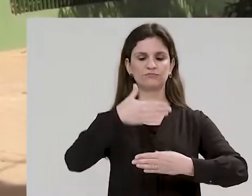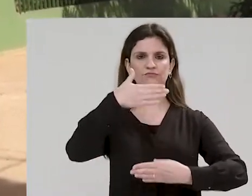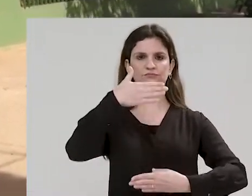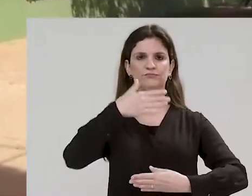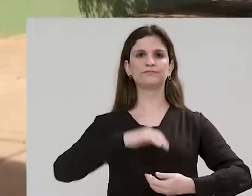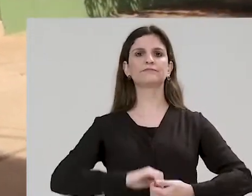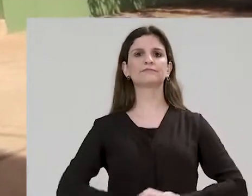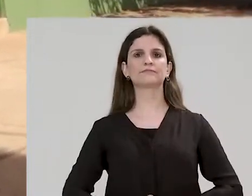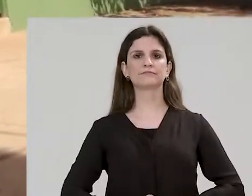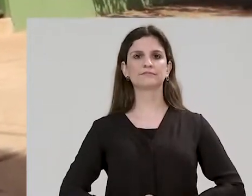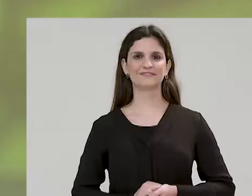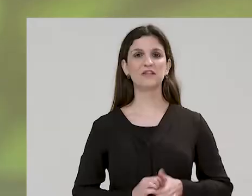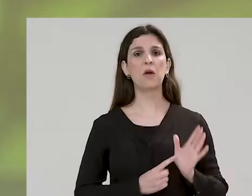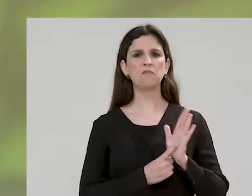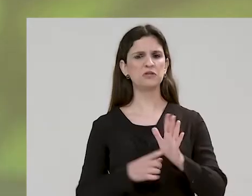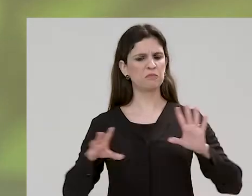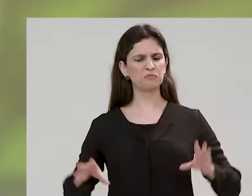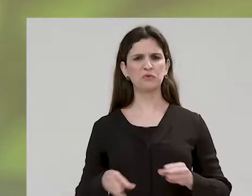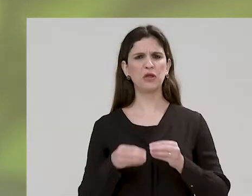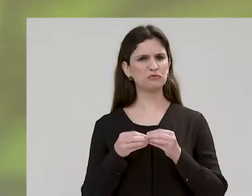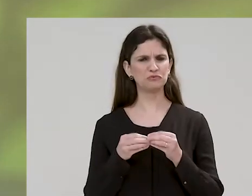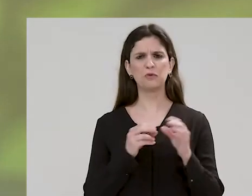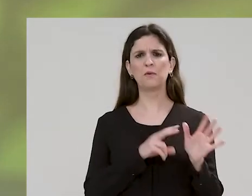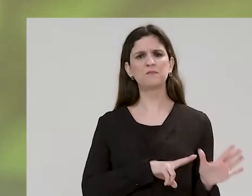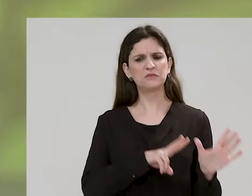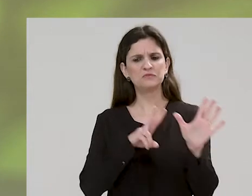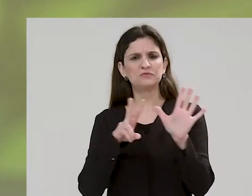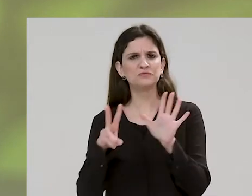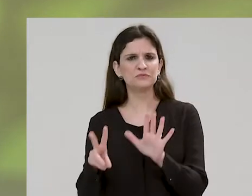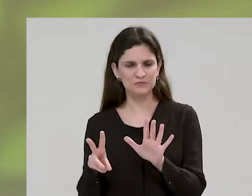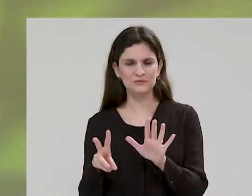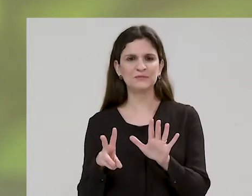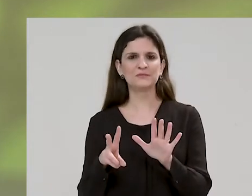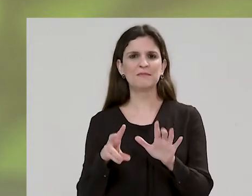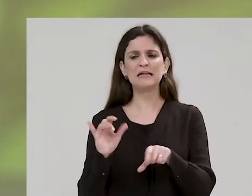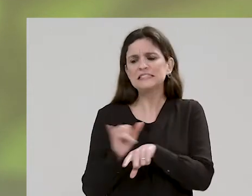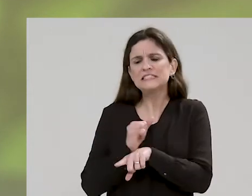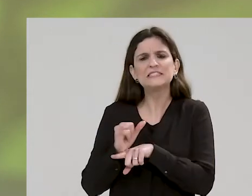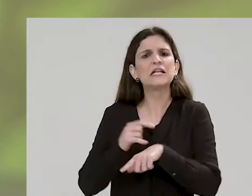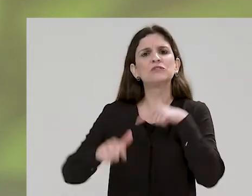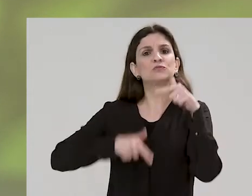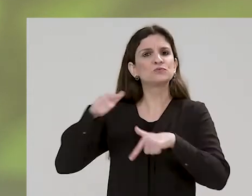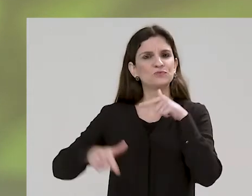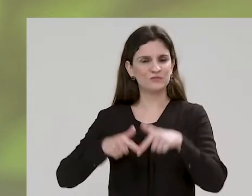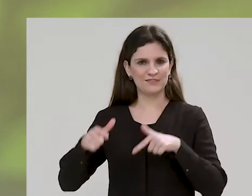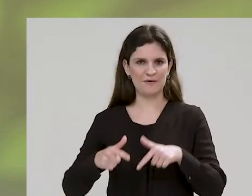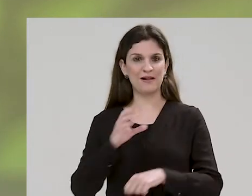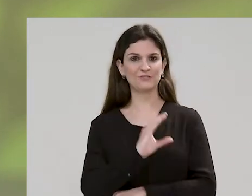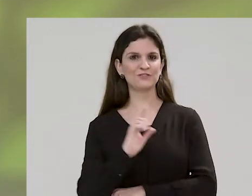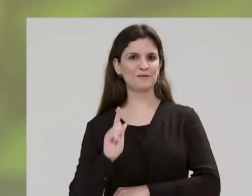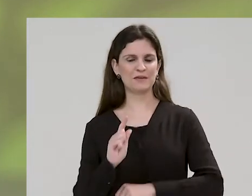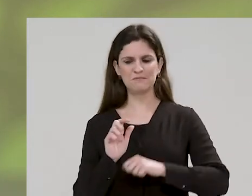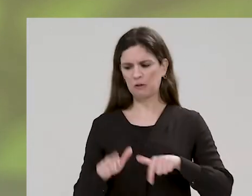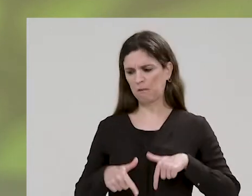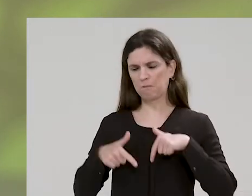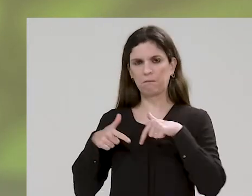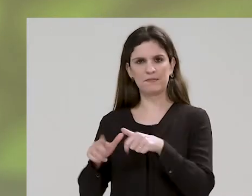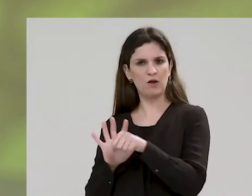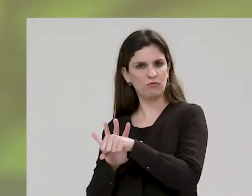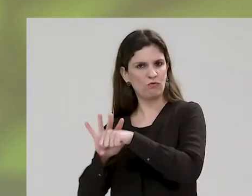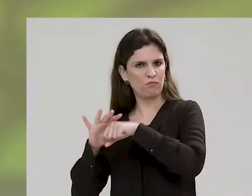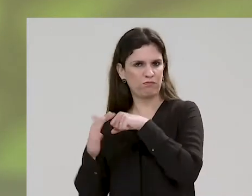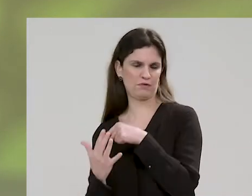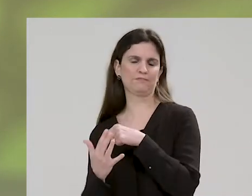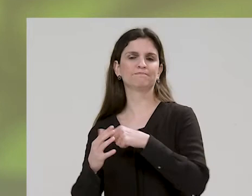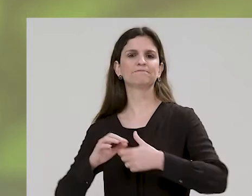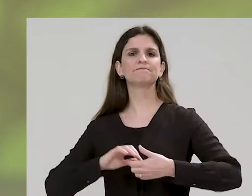ao serviço de saúde. Esse é o resumo das ações que marcaram esta semana em Campo Grande para combater o avanço da